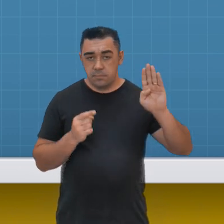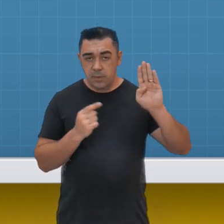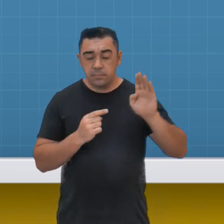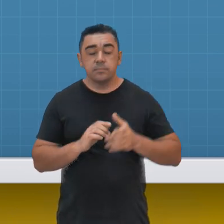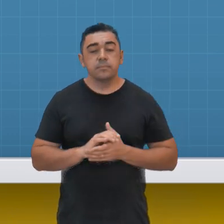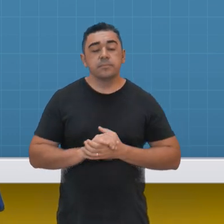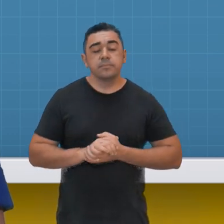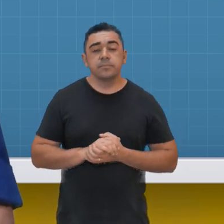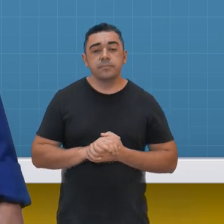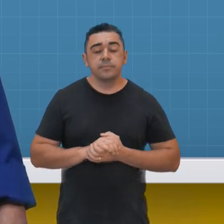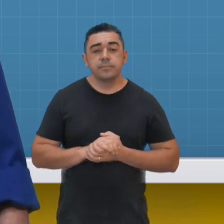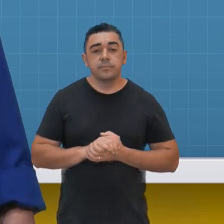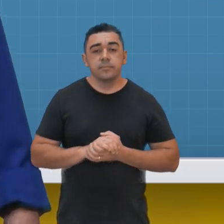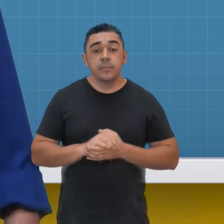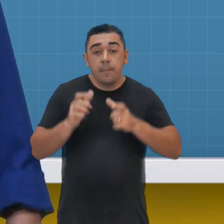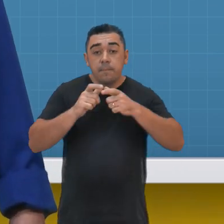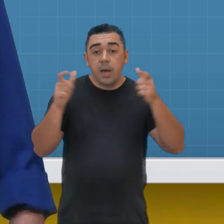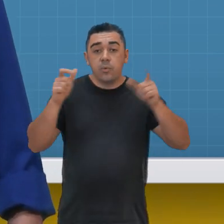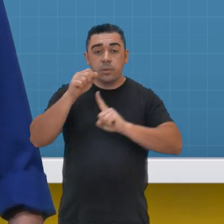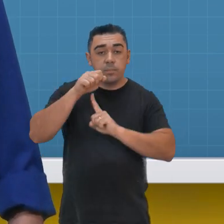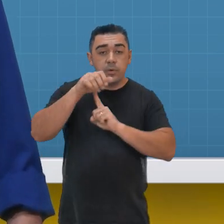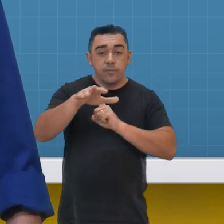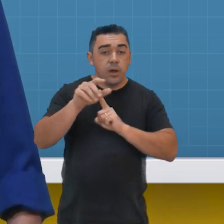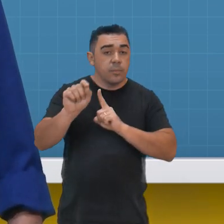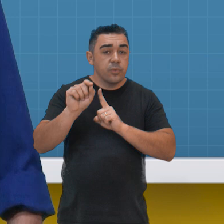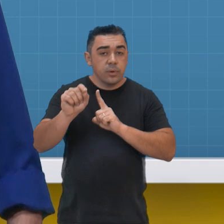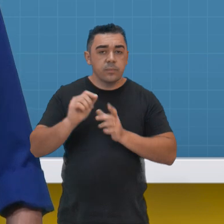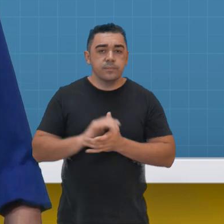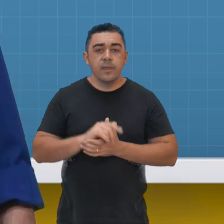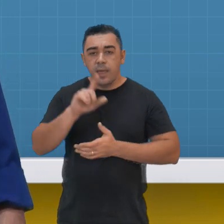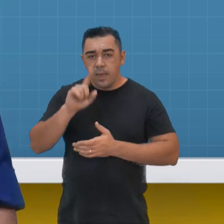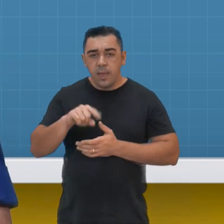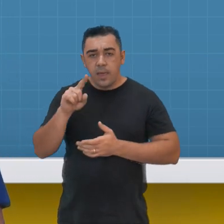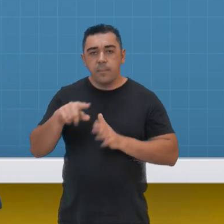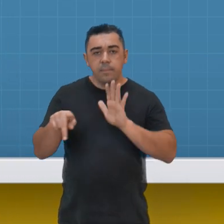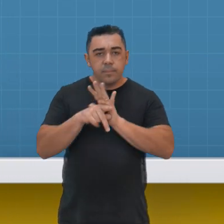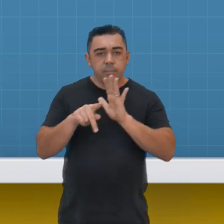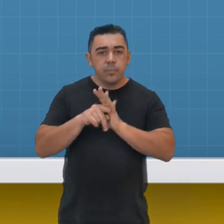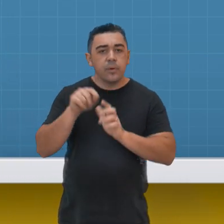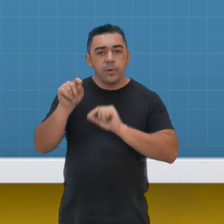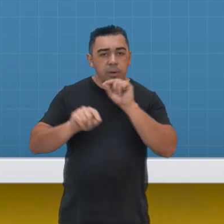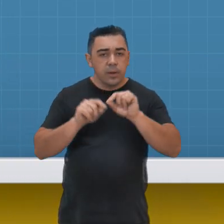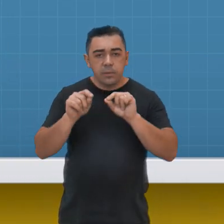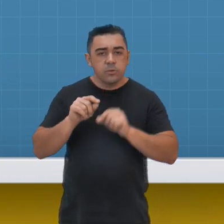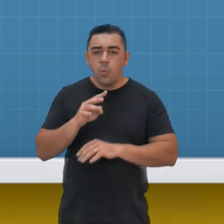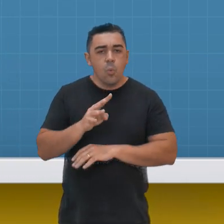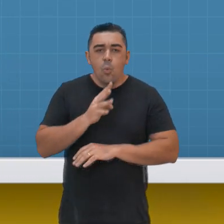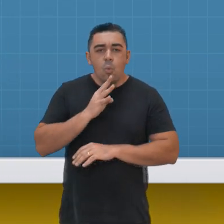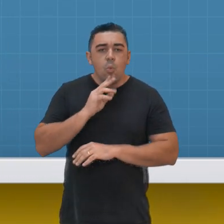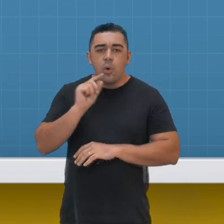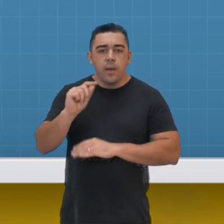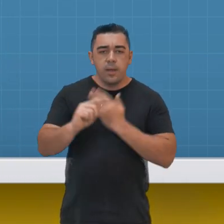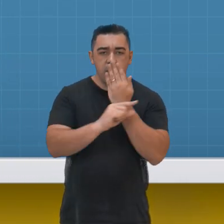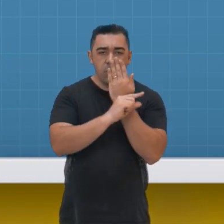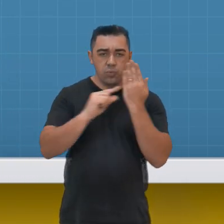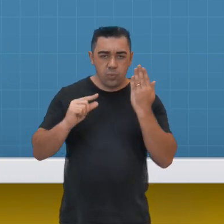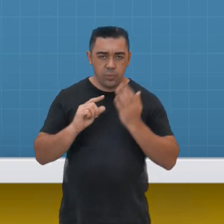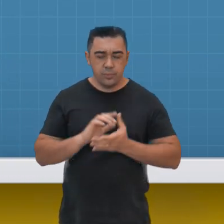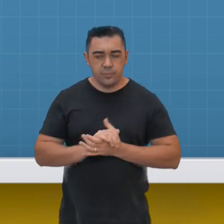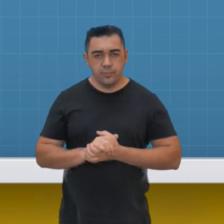Letra B. A maioria dos provérbios são de autoria desconhecida.